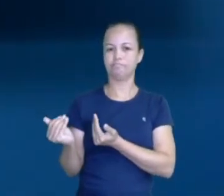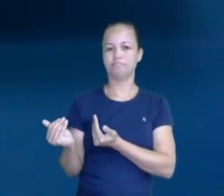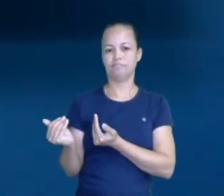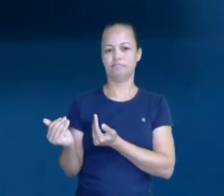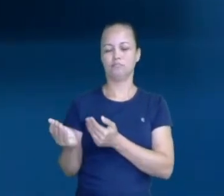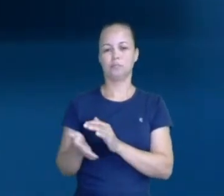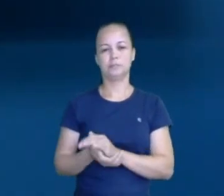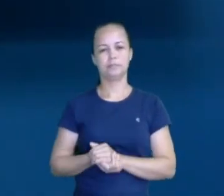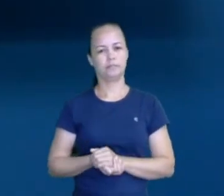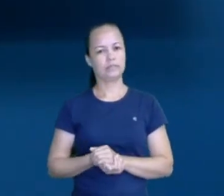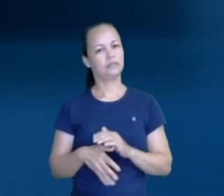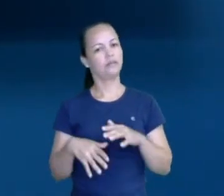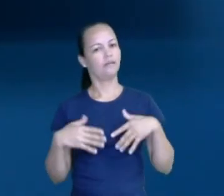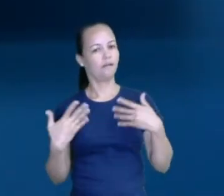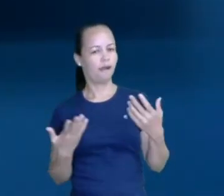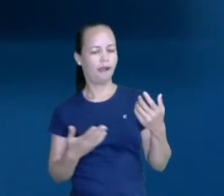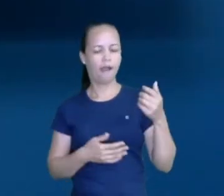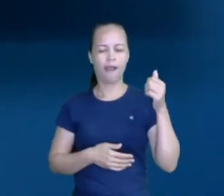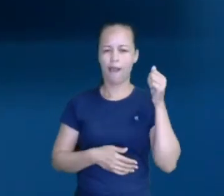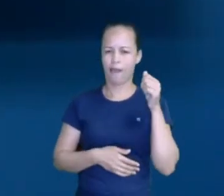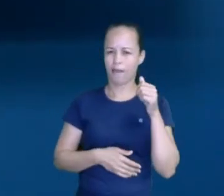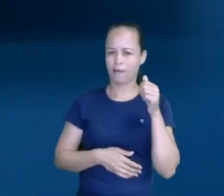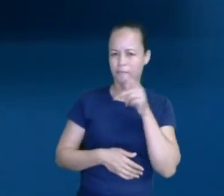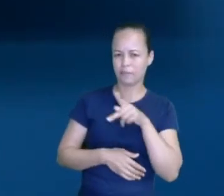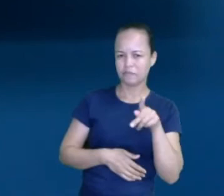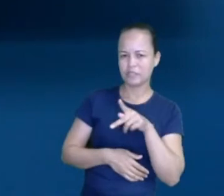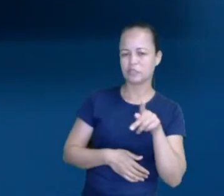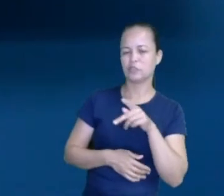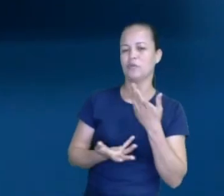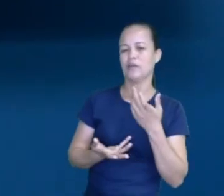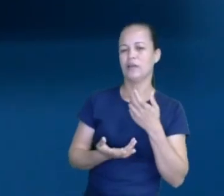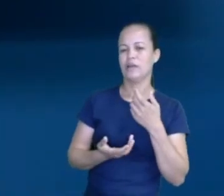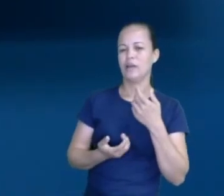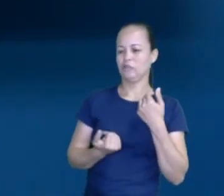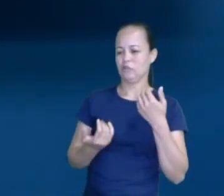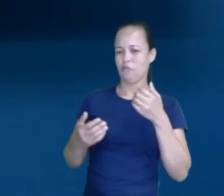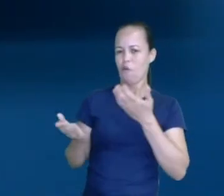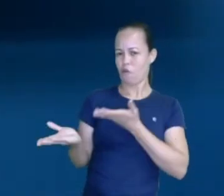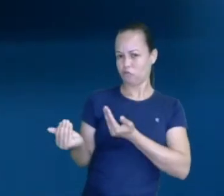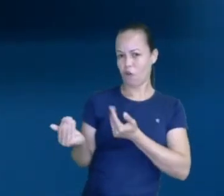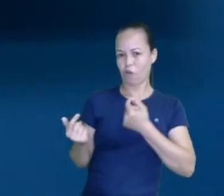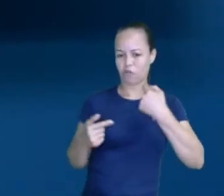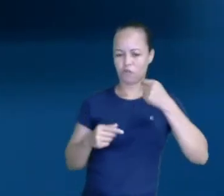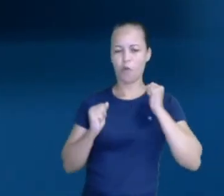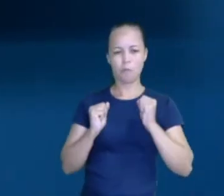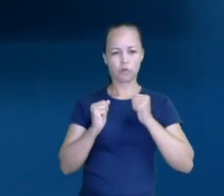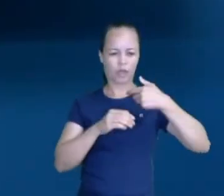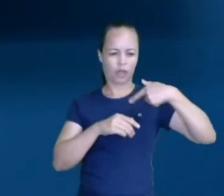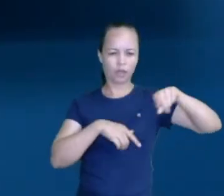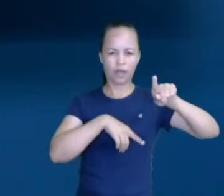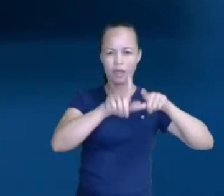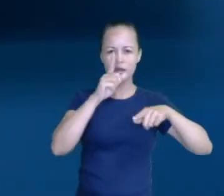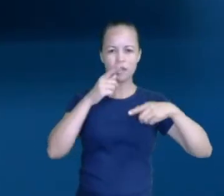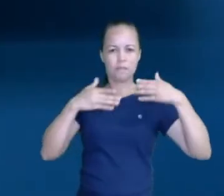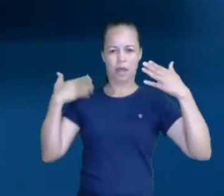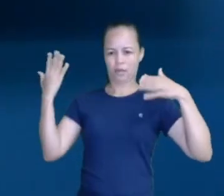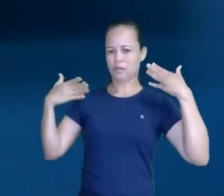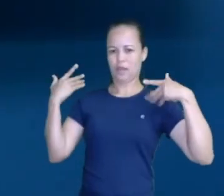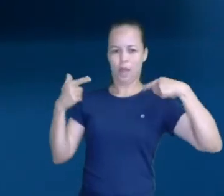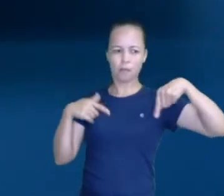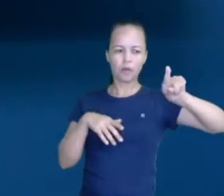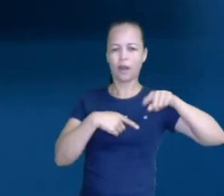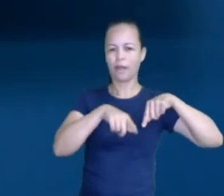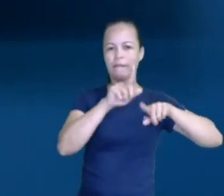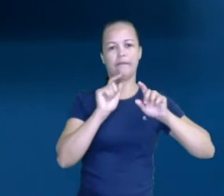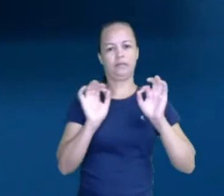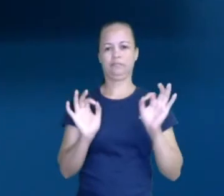Ah, tia, quando eu for adolescente, eu vou poder sair por aí, não é? Nada disso. Adolescente não é